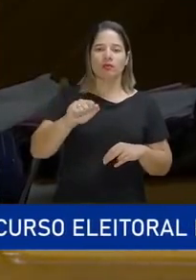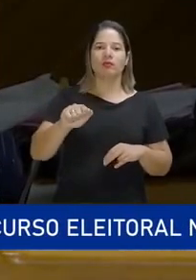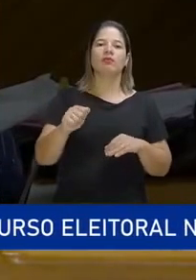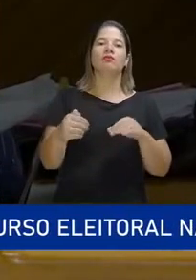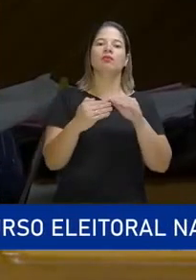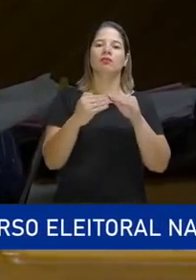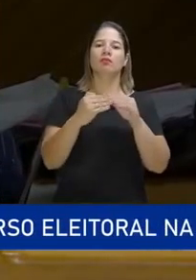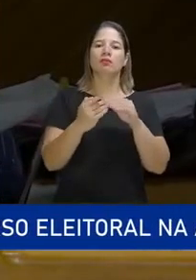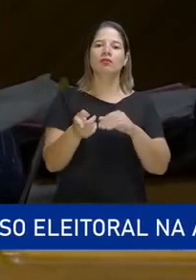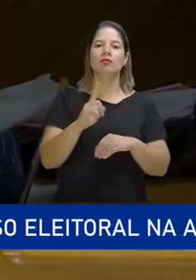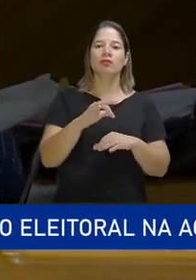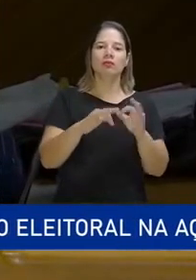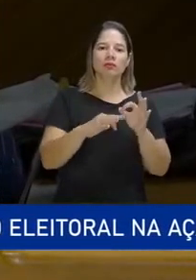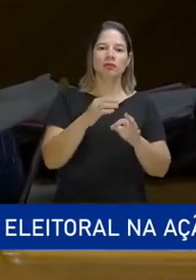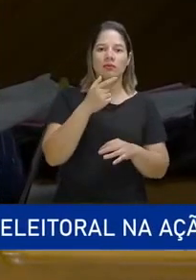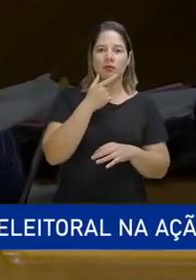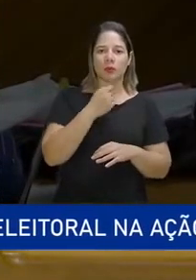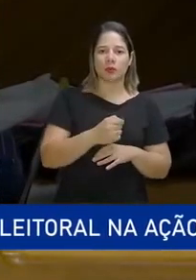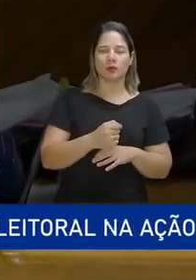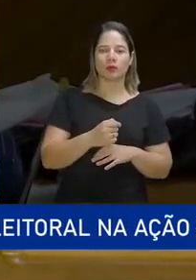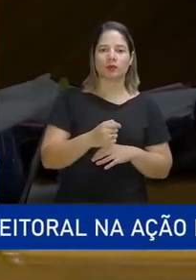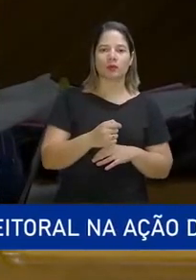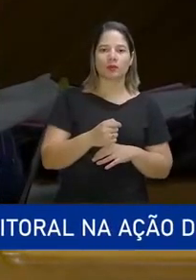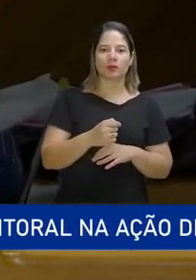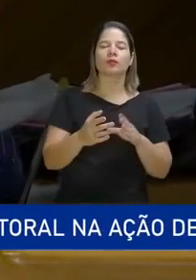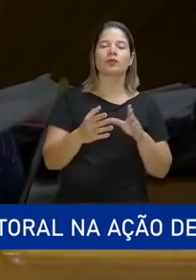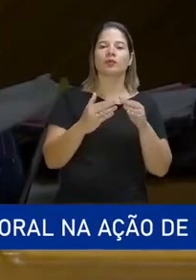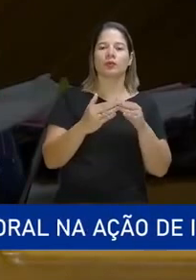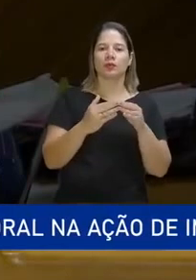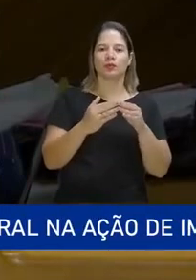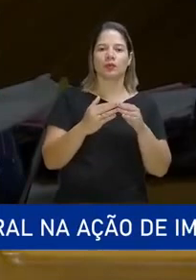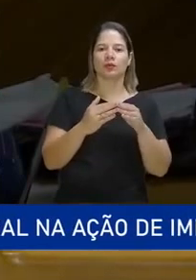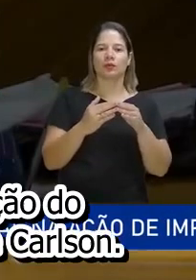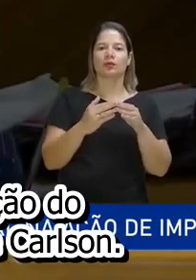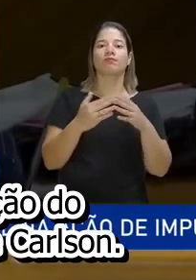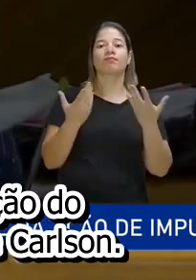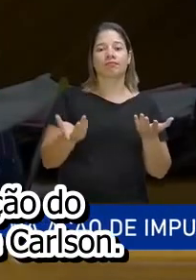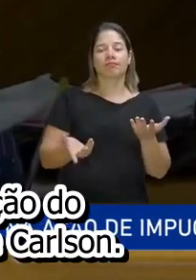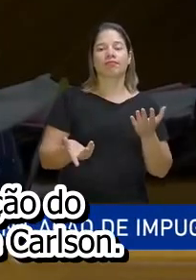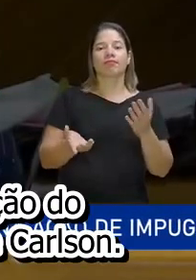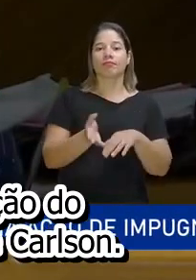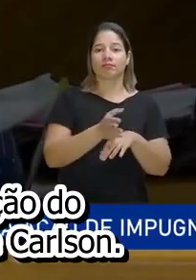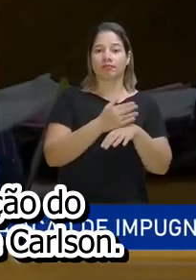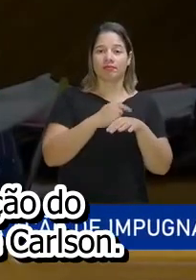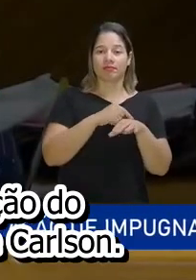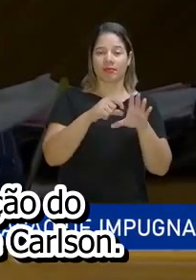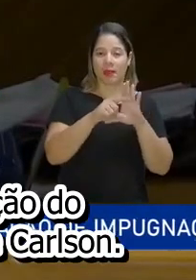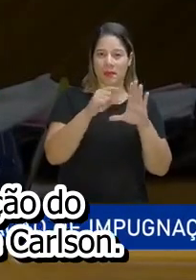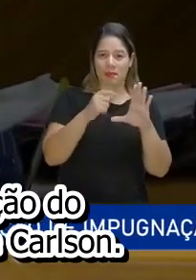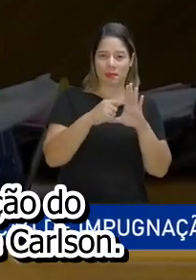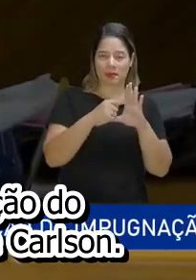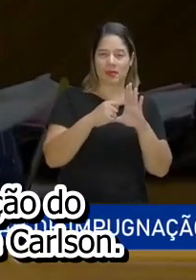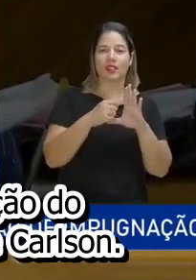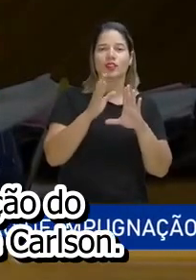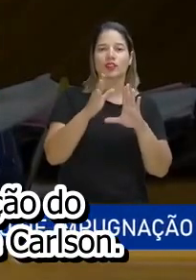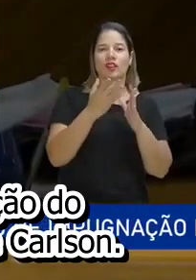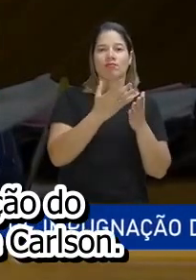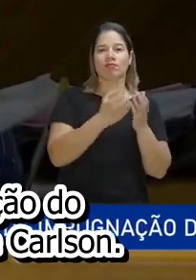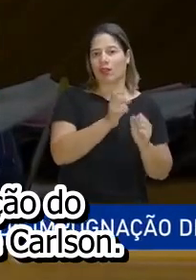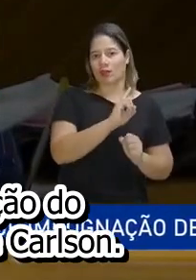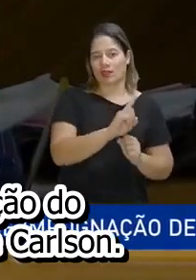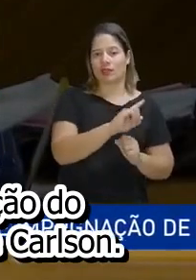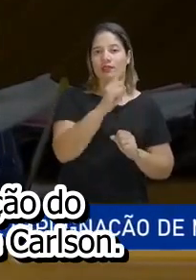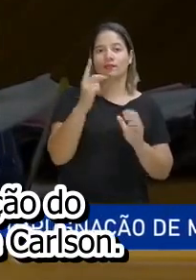presidente. Juiz Rivaldo Valente. Também acompanho, senhor presidente. Preliminar, então, rejeitada. A segunda preliminar é de ausência